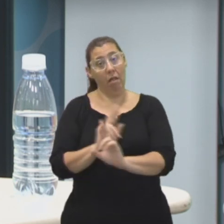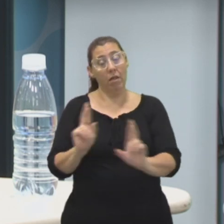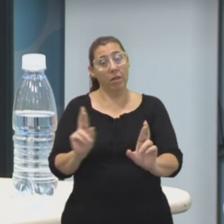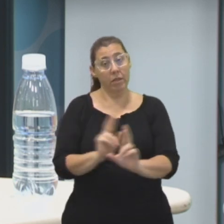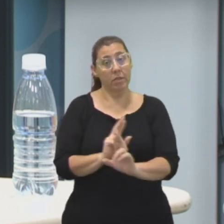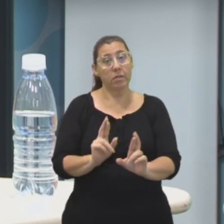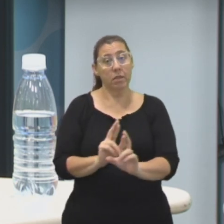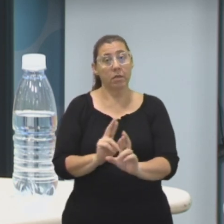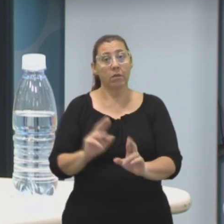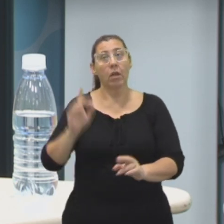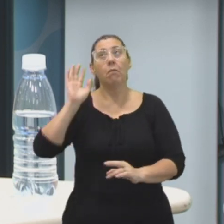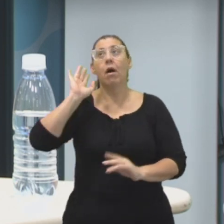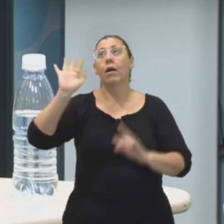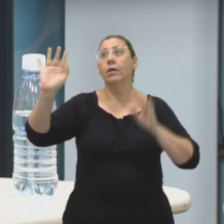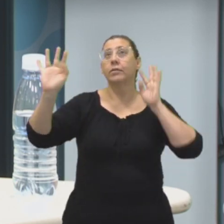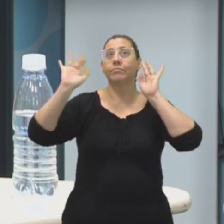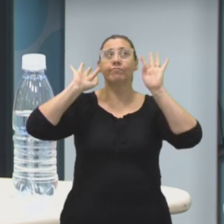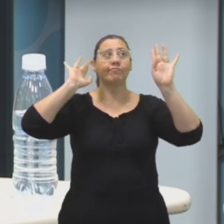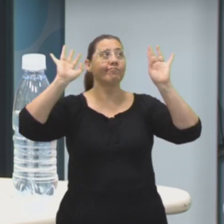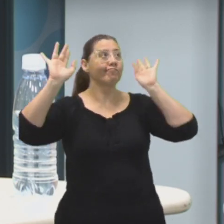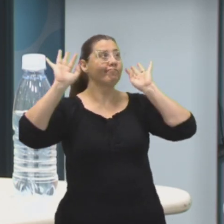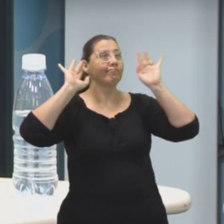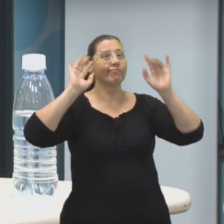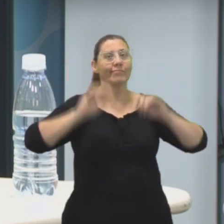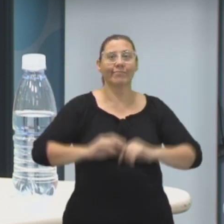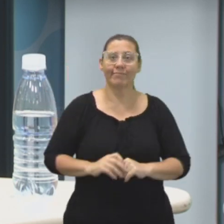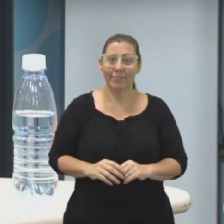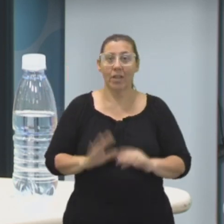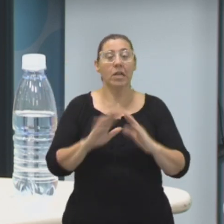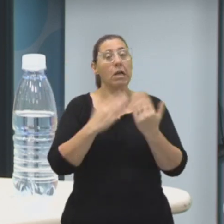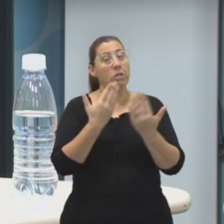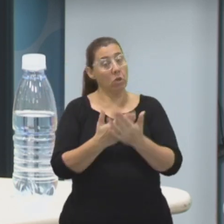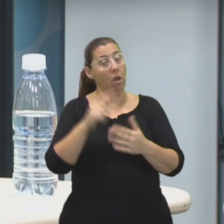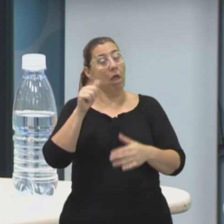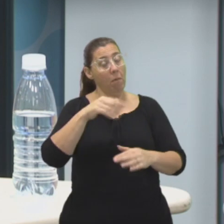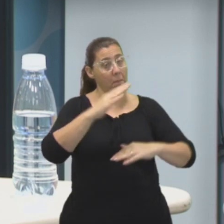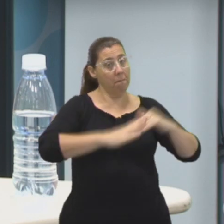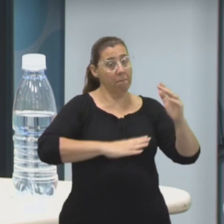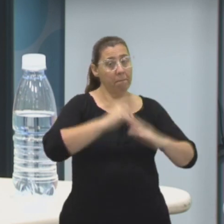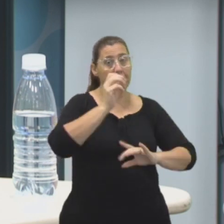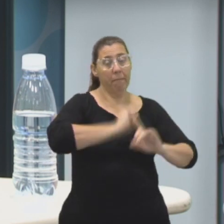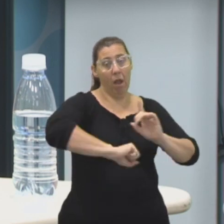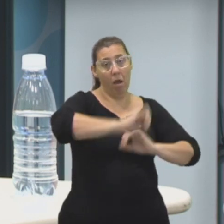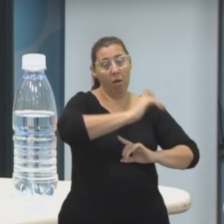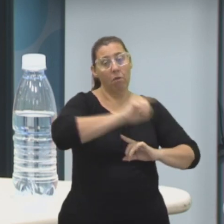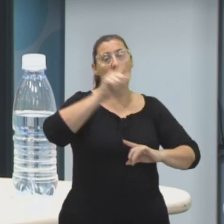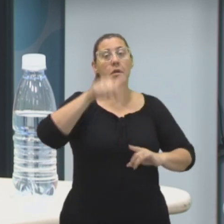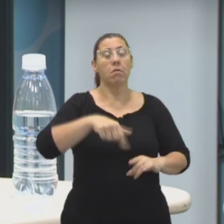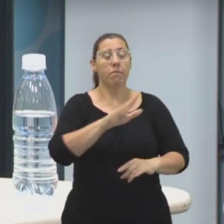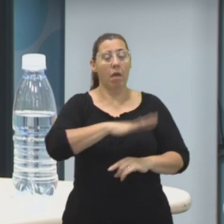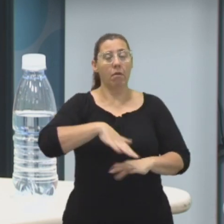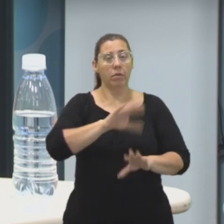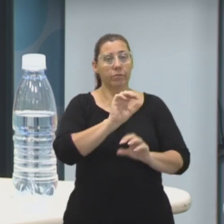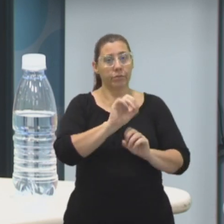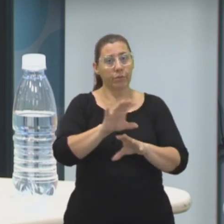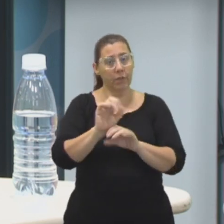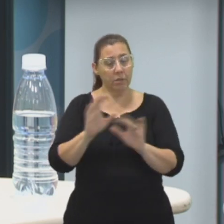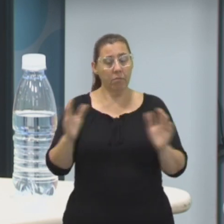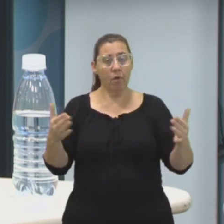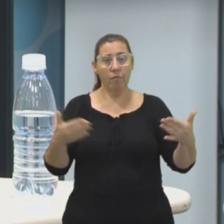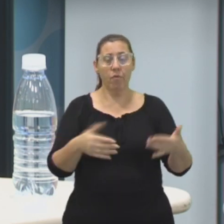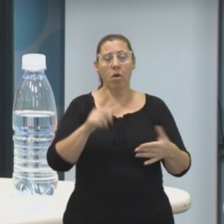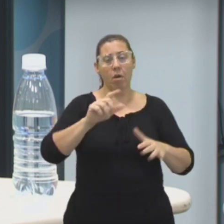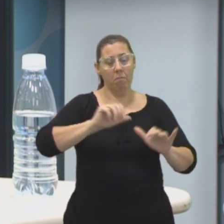do entretenimento. A escola ela tem uma função social que está relacionado à educação, e essa educação